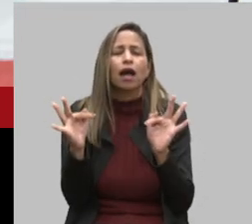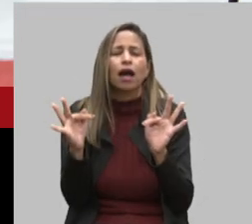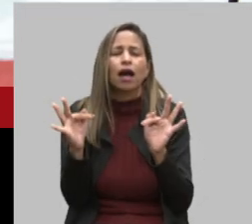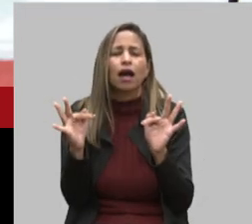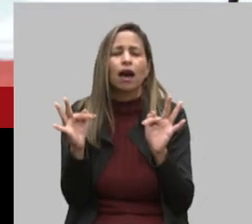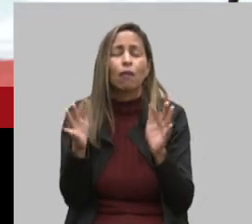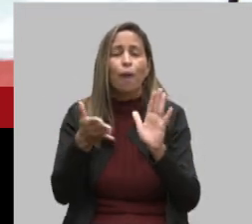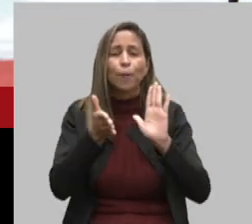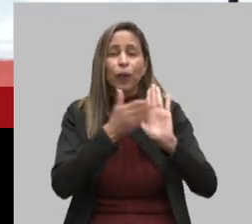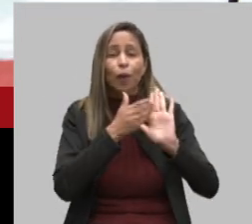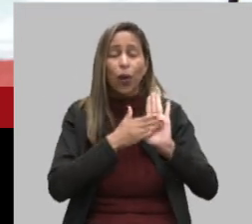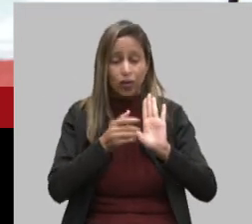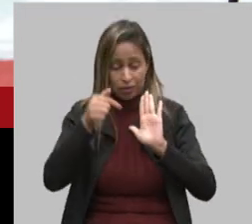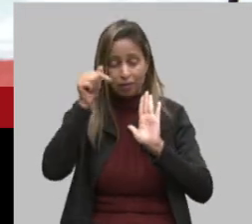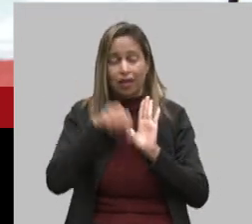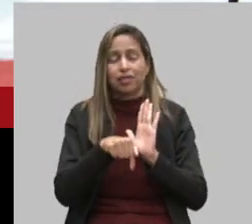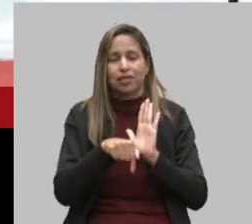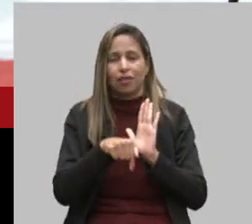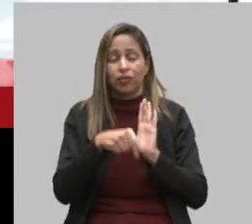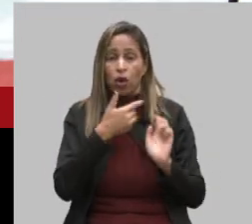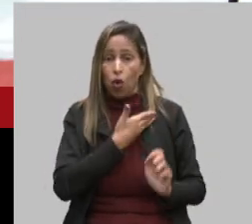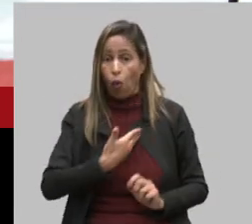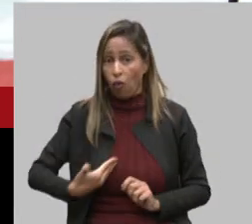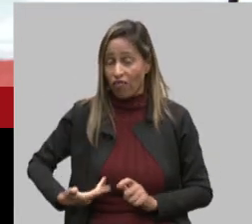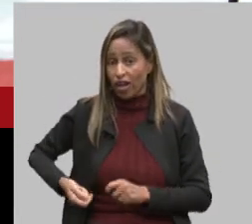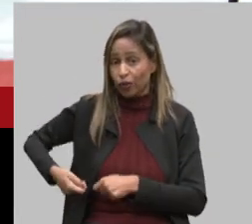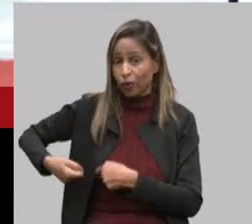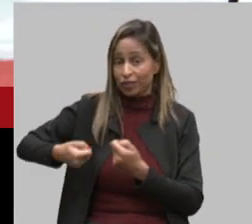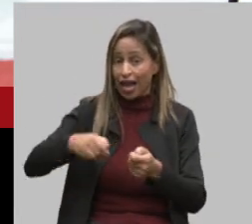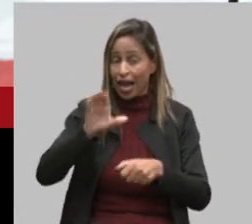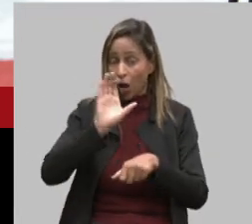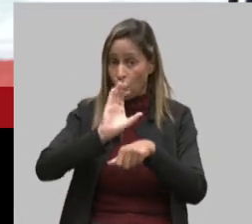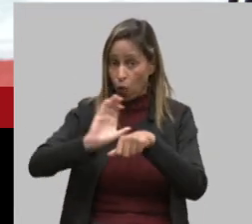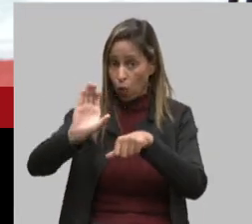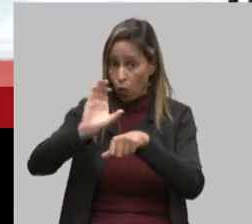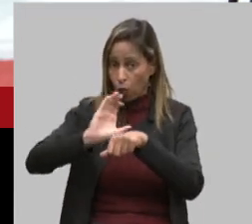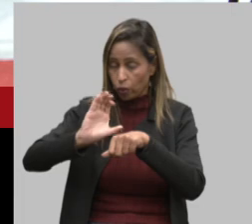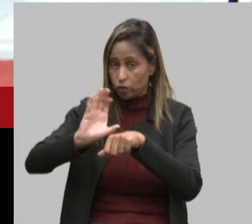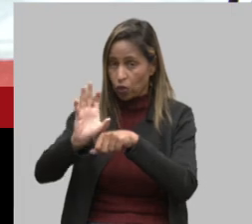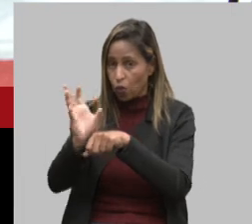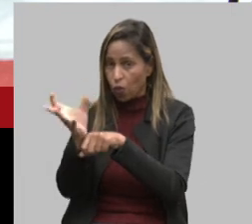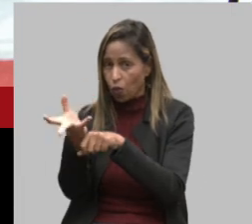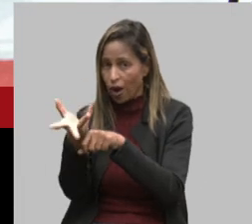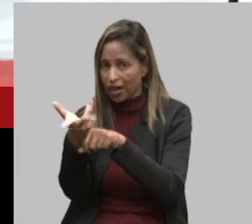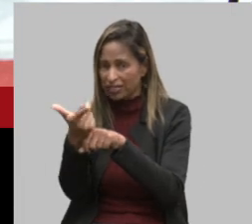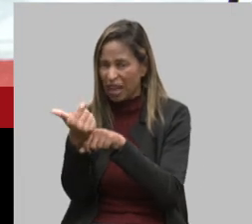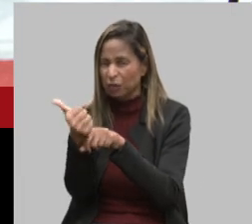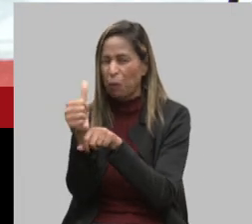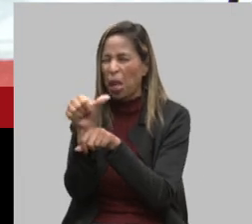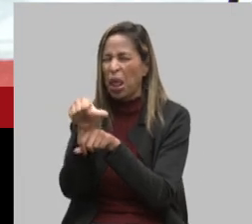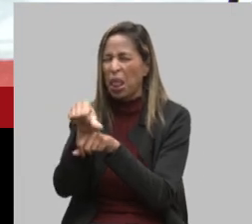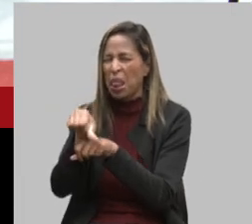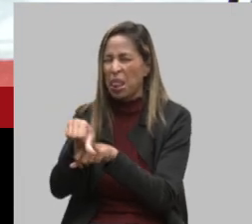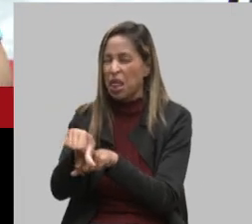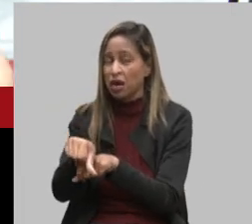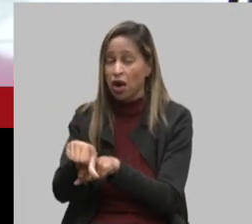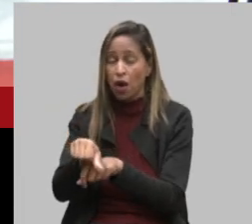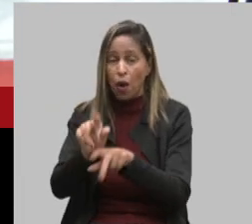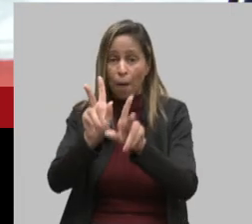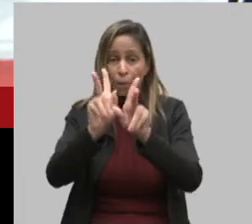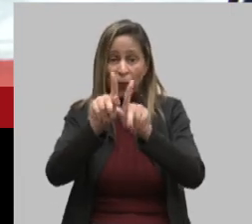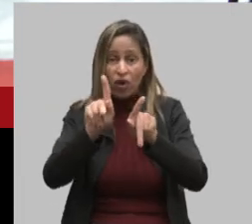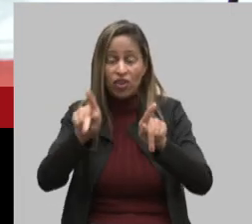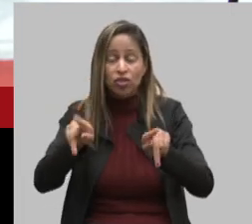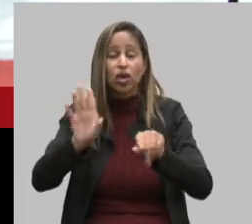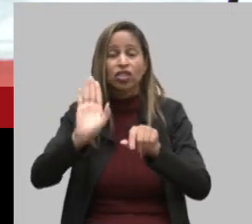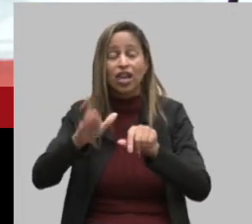proposta como essa o governo ele fornece cursos mas de qualidade escha onde os professores mesmo que eles